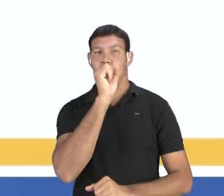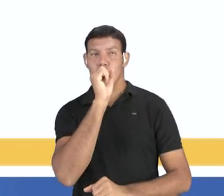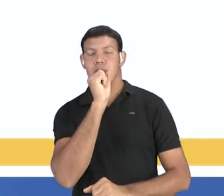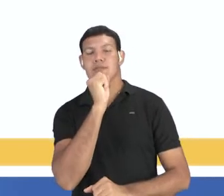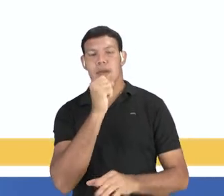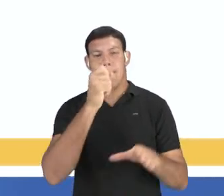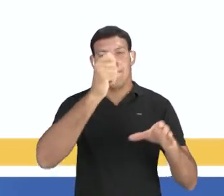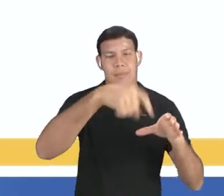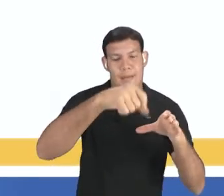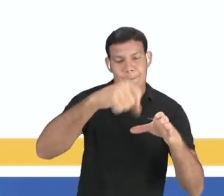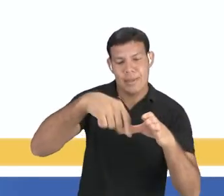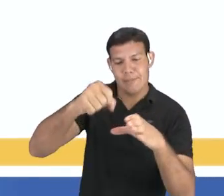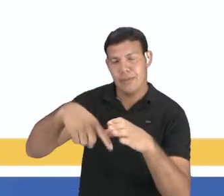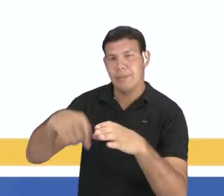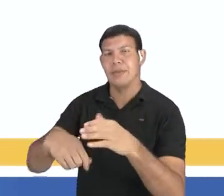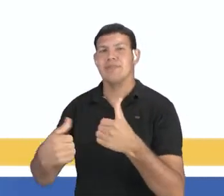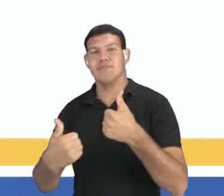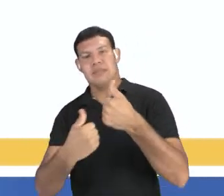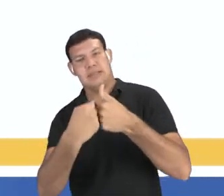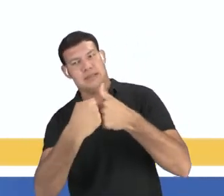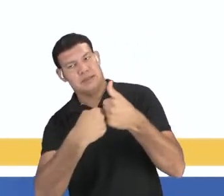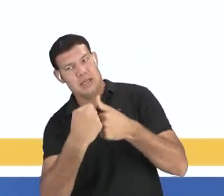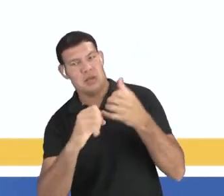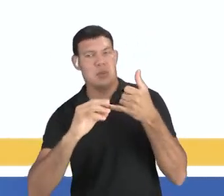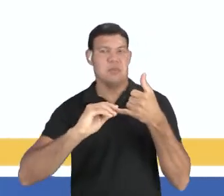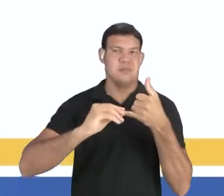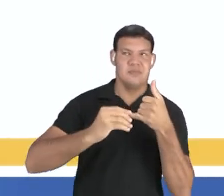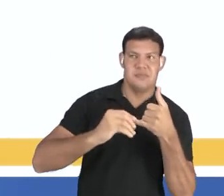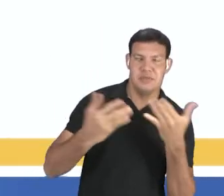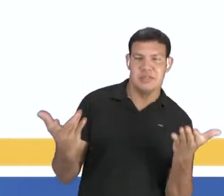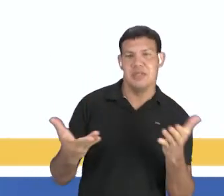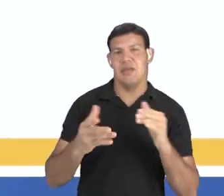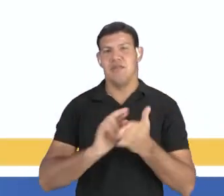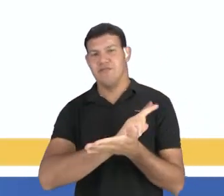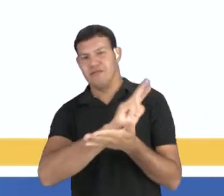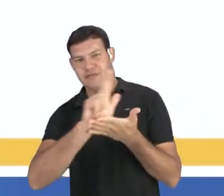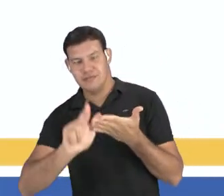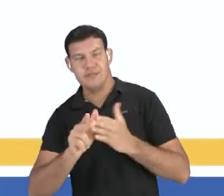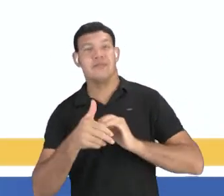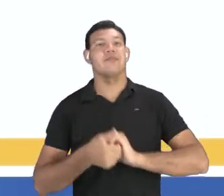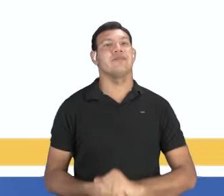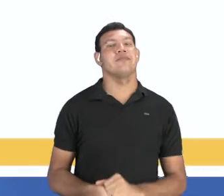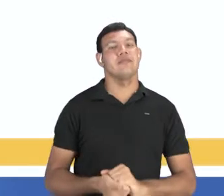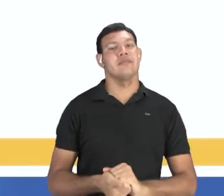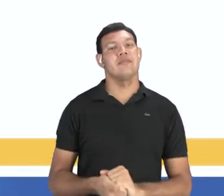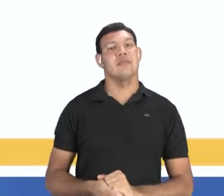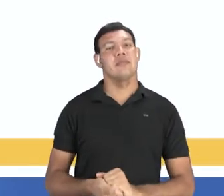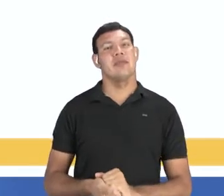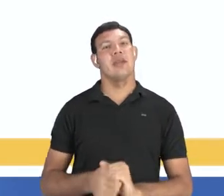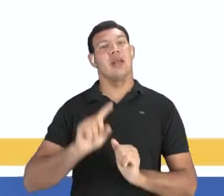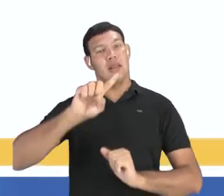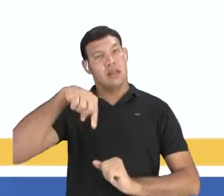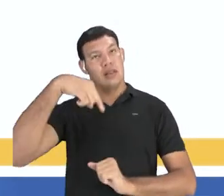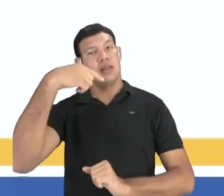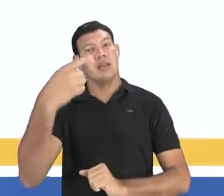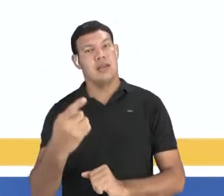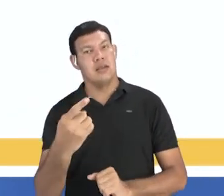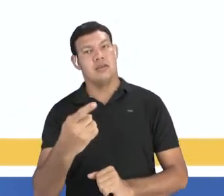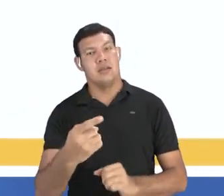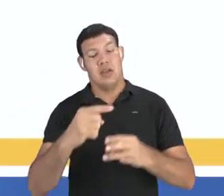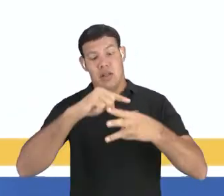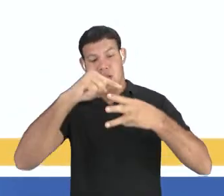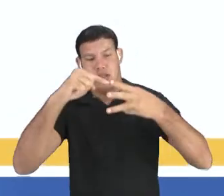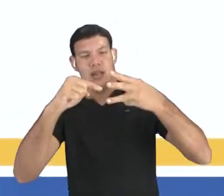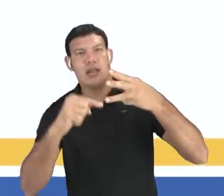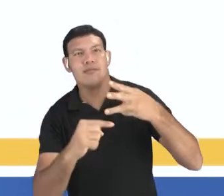plantio de cereais né bom então onde é que a com isso passou os para um sistema trienal